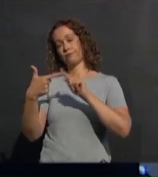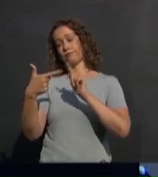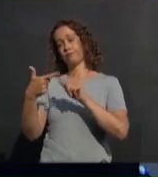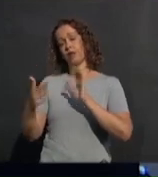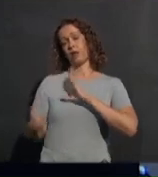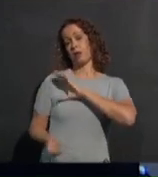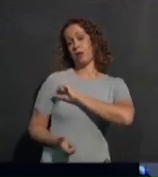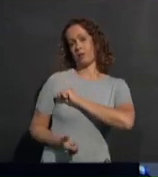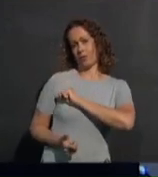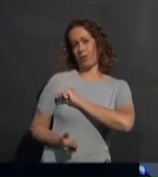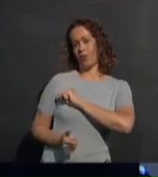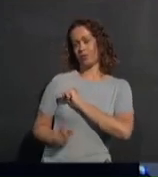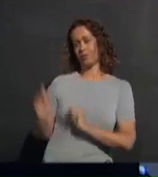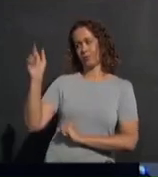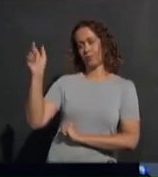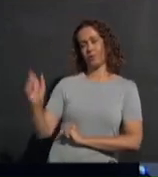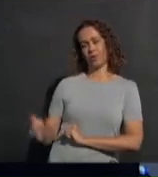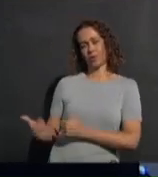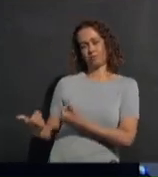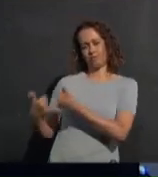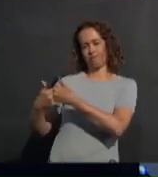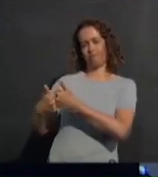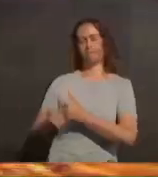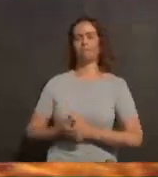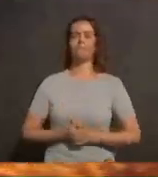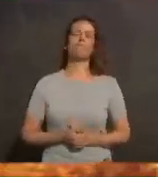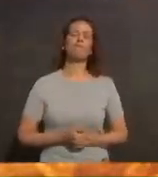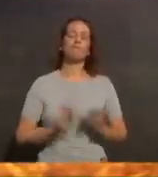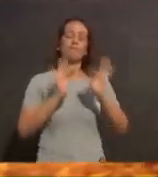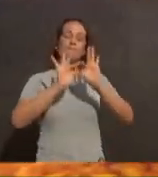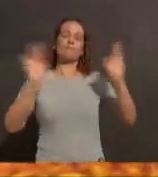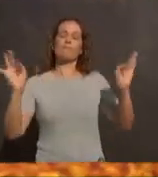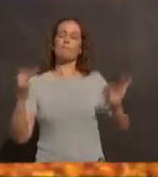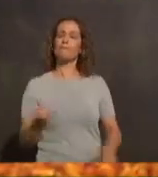Eu acho que eu vou dizer uma frase aqui até meio errada, mas acho que os momentos de maior